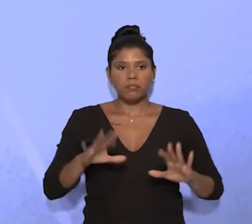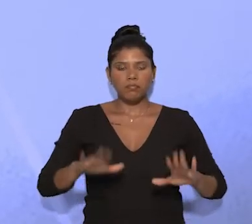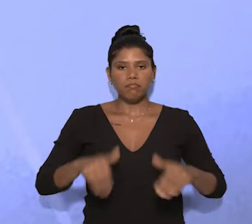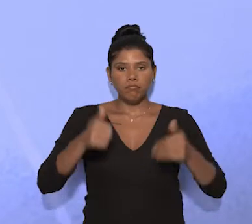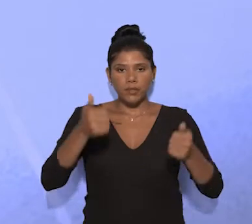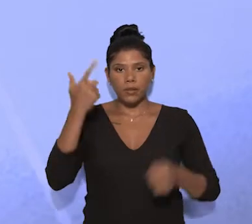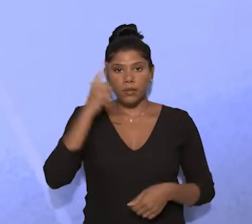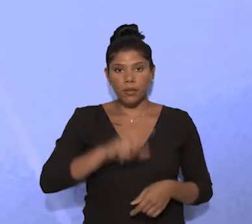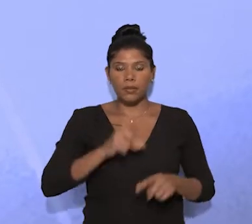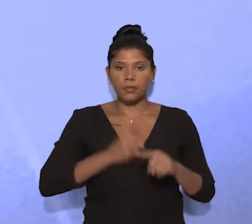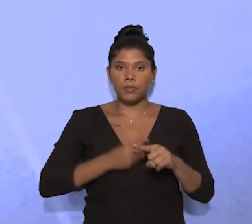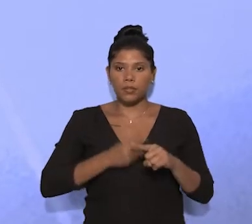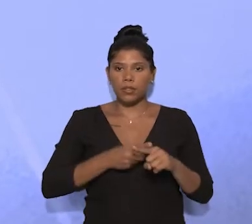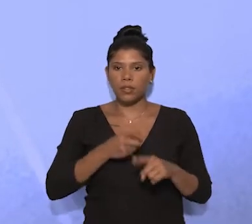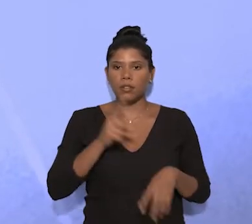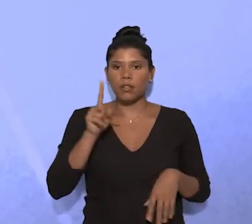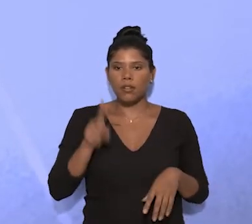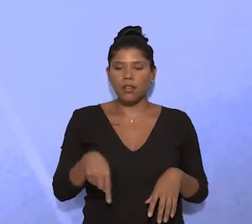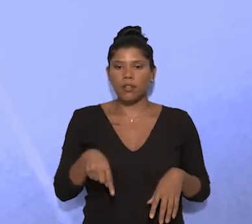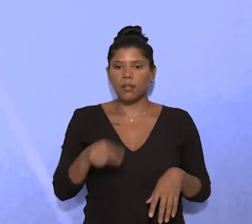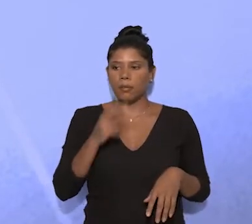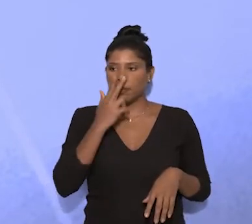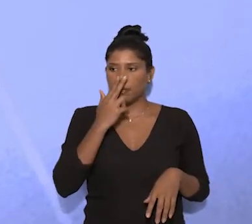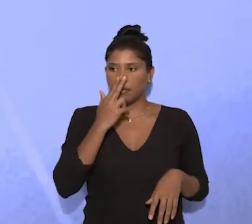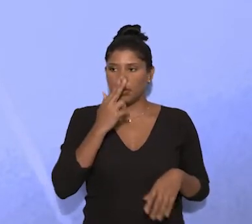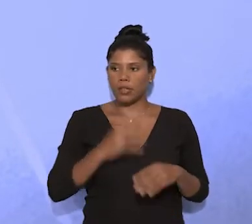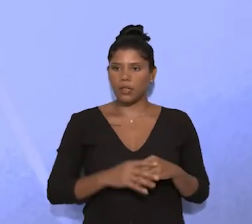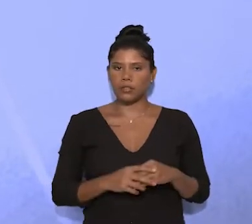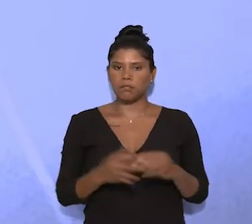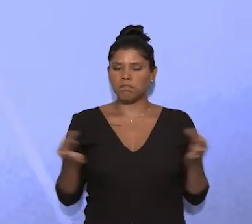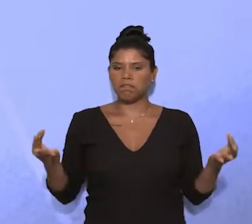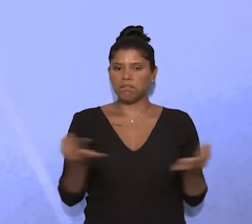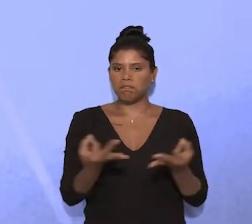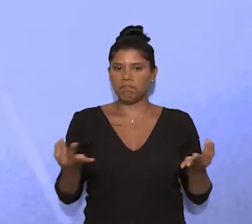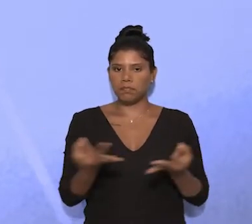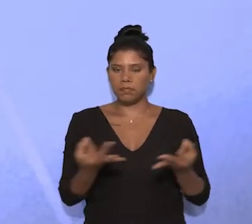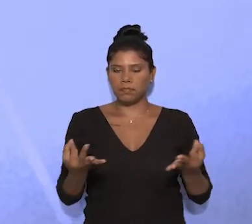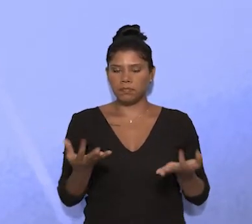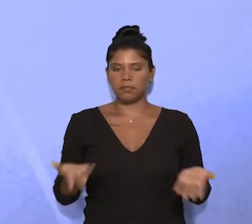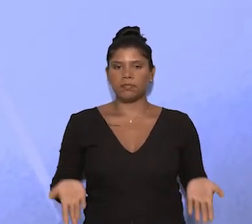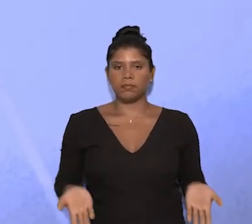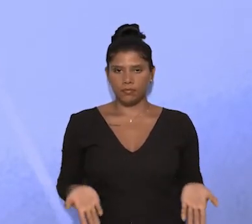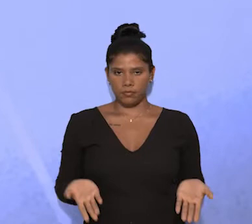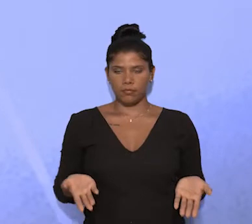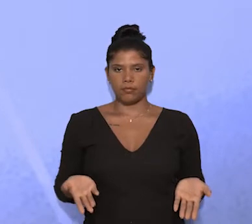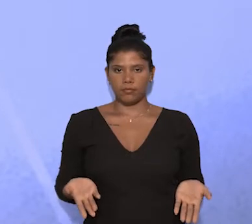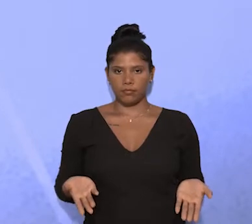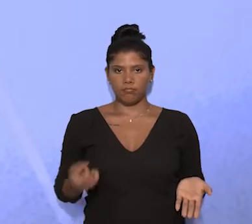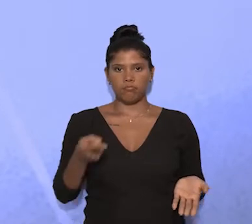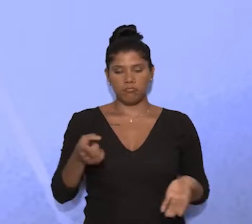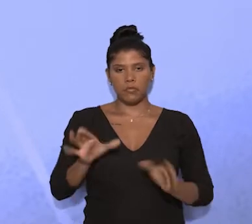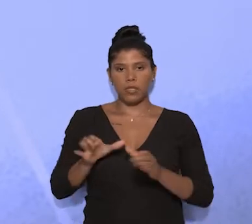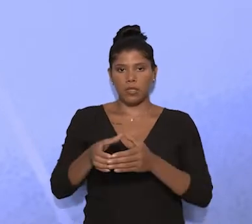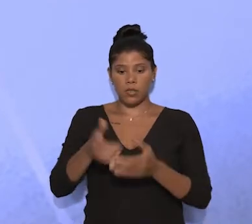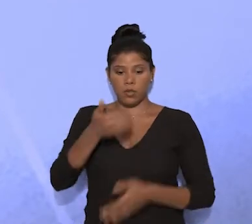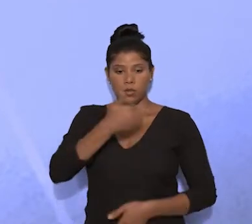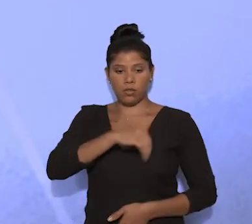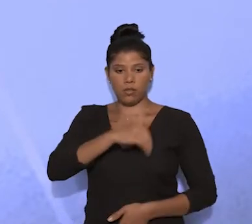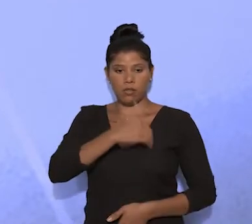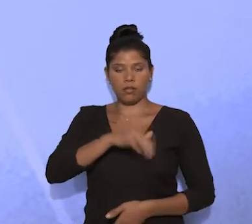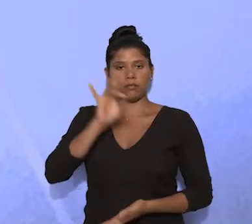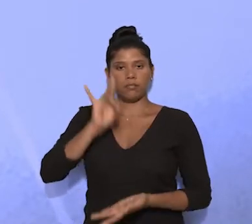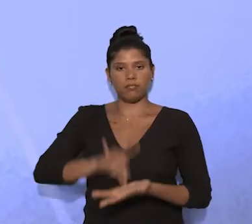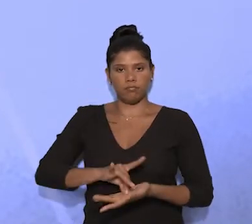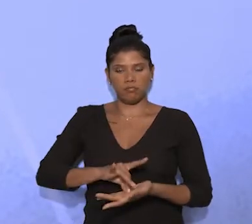porque foi daquelas que não deixam nenhuma margem de dúvida. sobre a superioridade contra um time